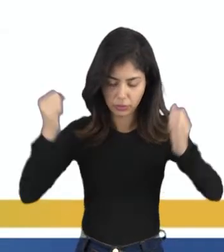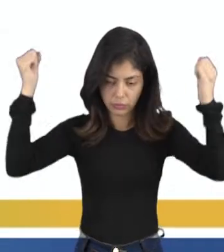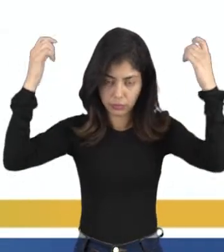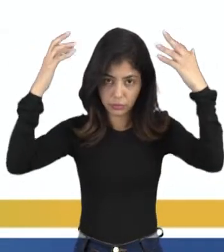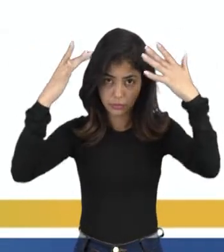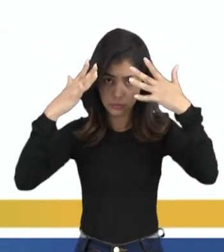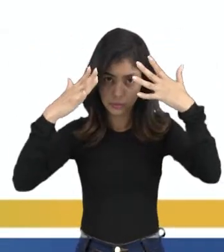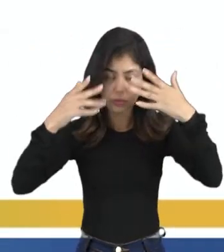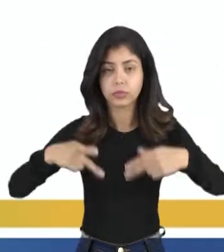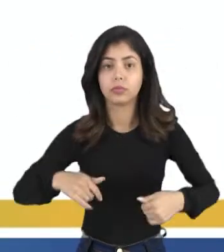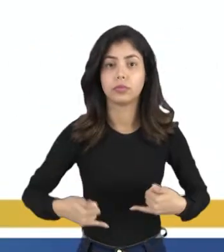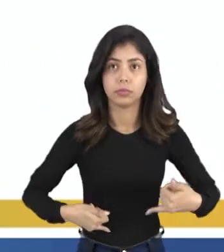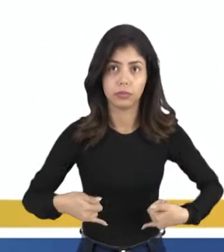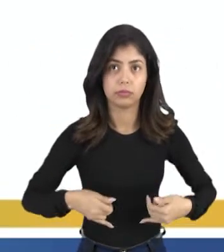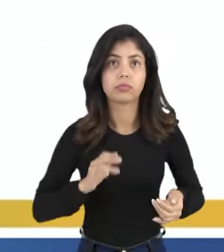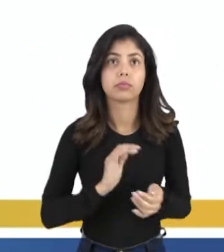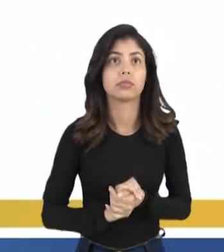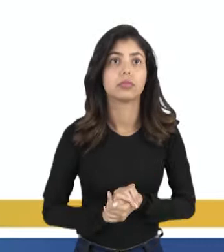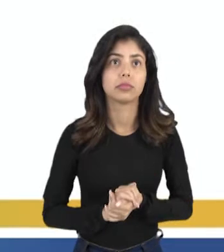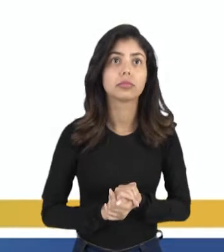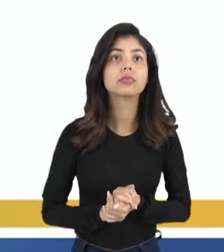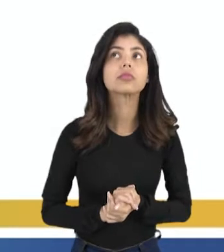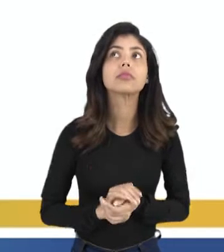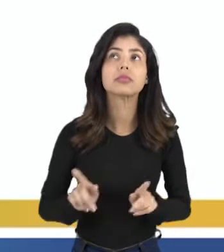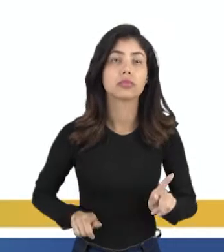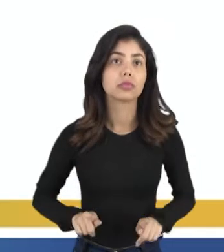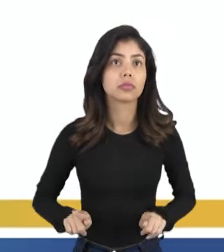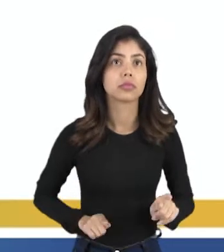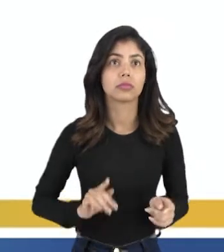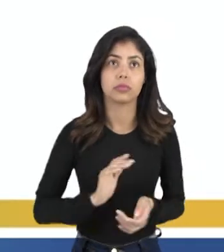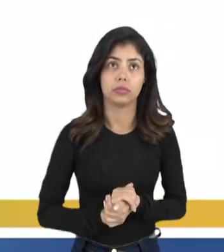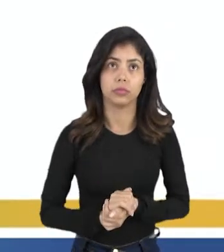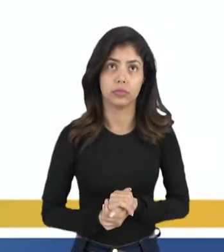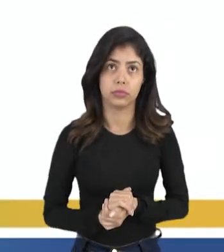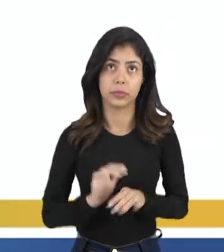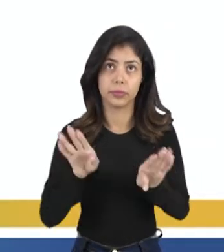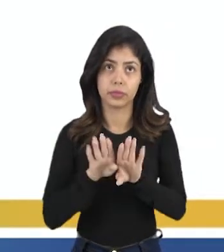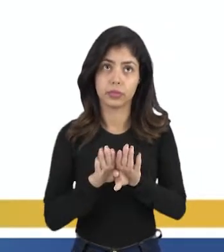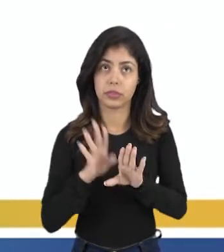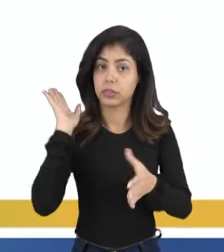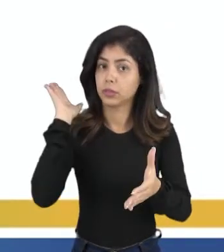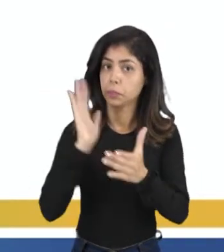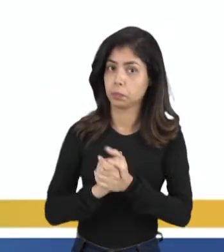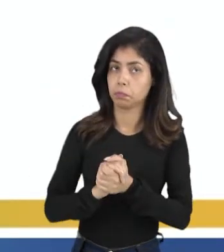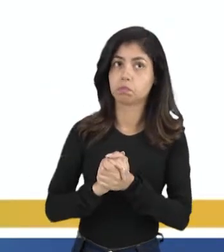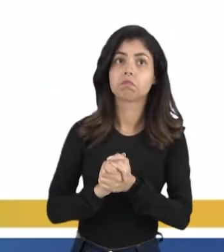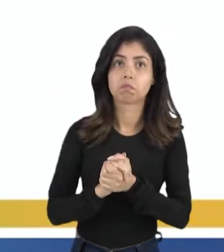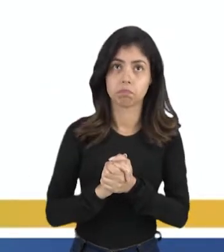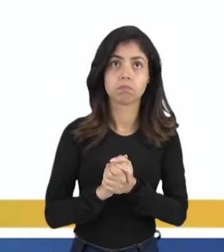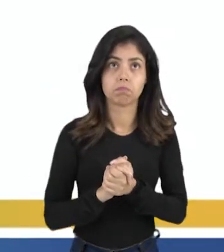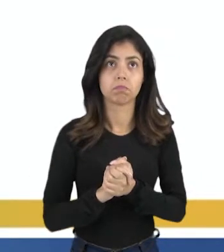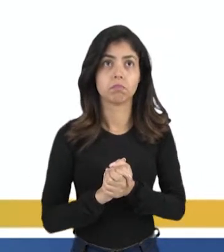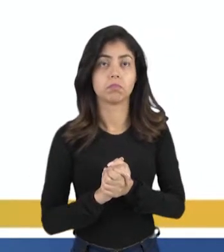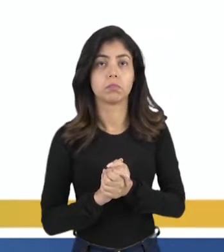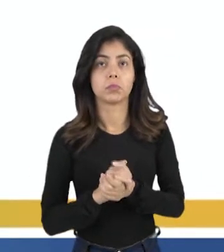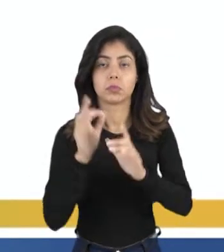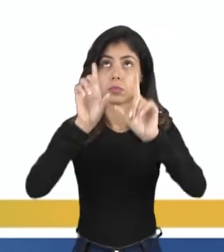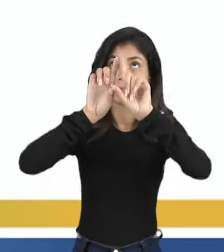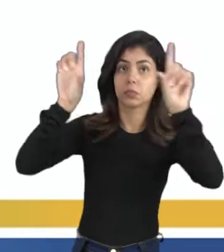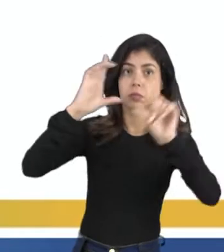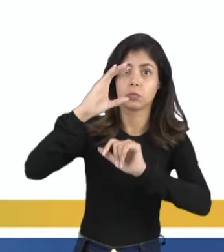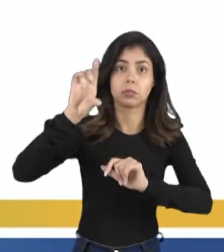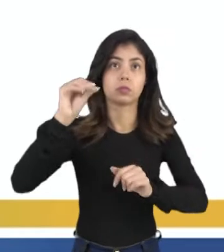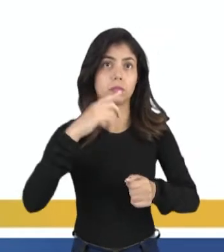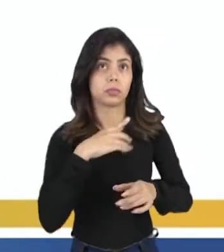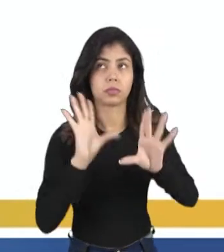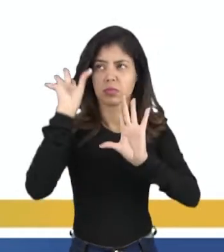iluminar prima Biela, mas ia também tomar suas providências. Casamento e mortalha no céu se